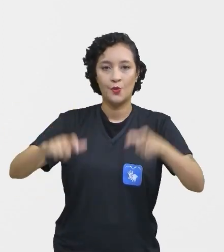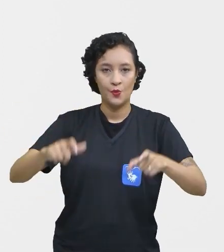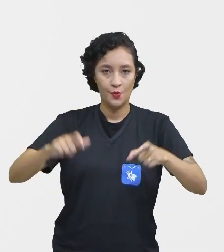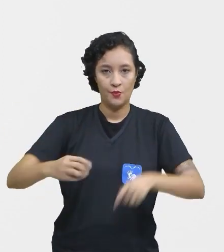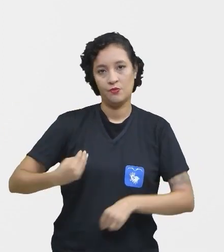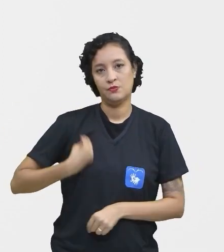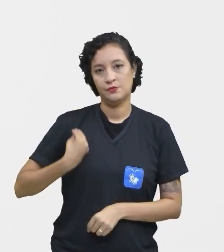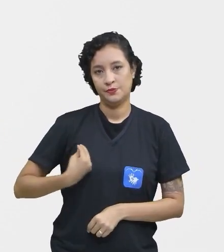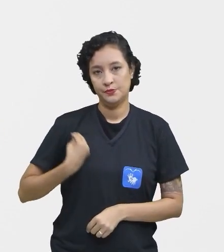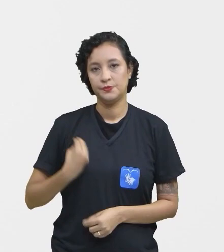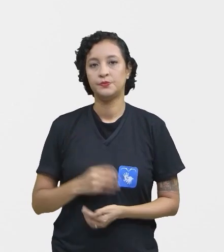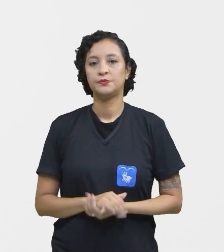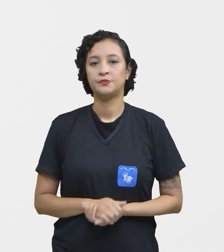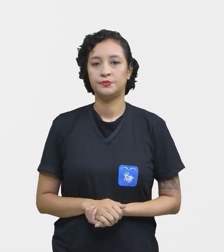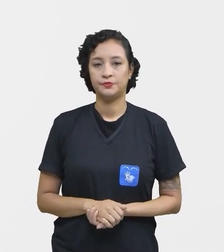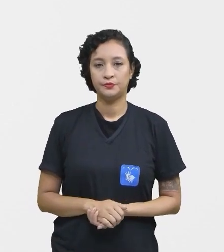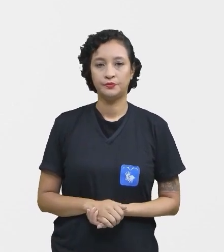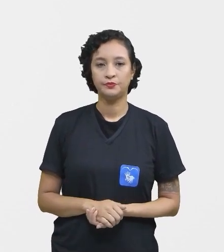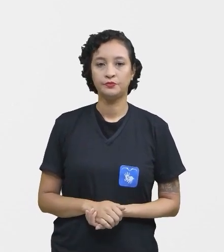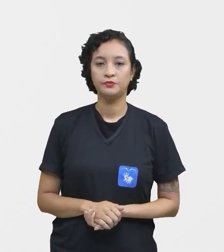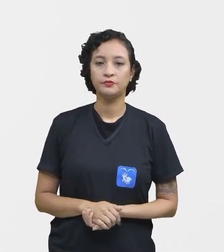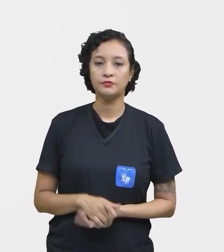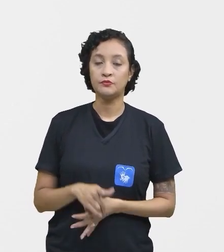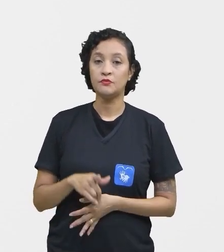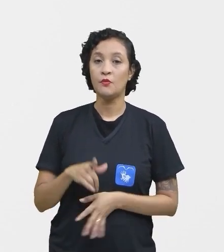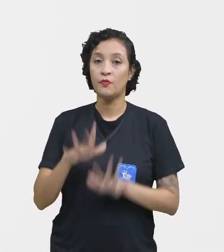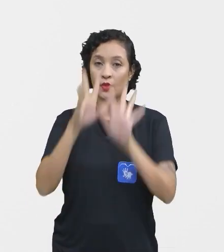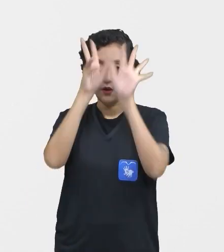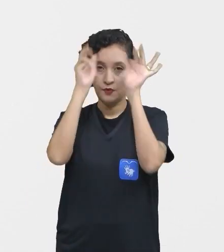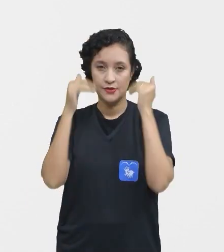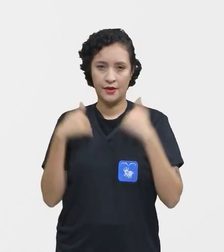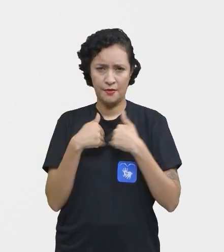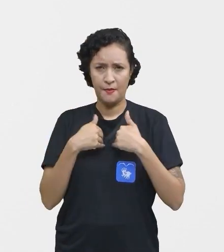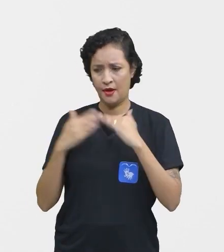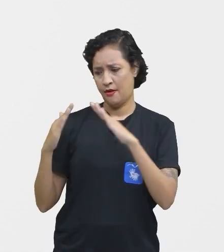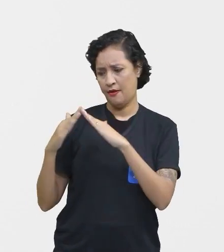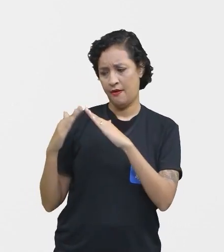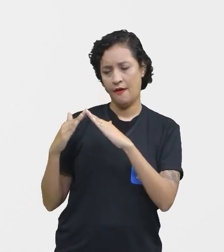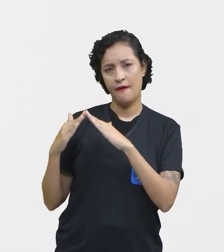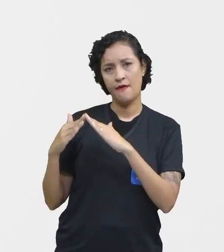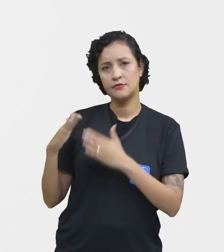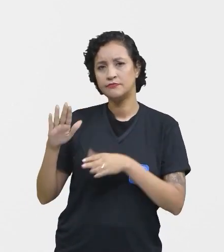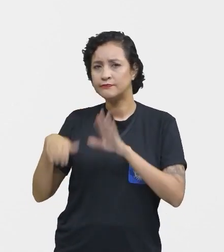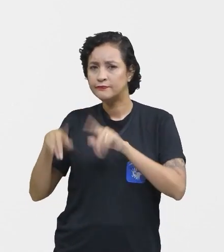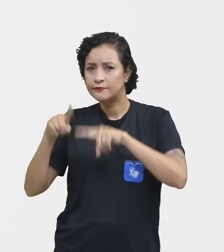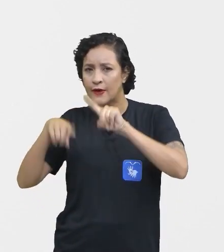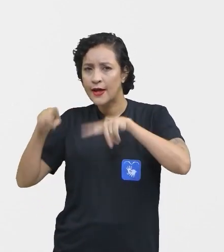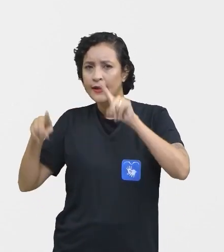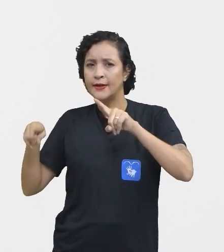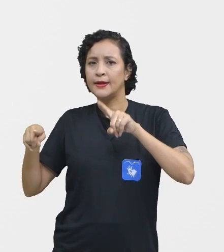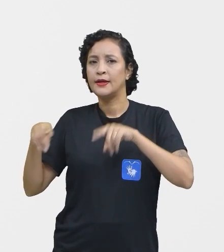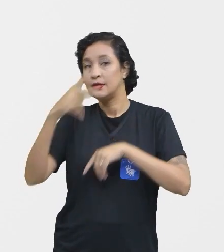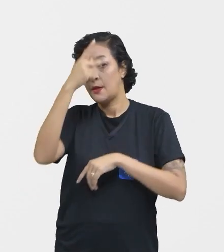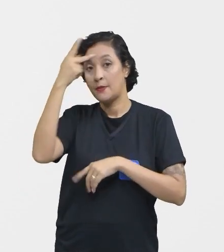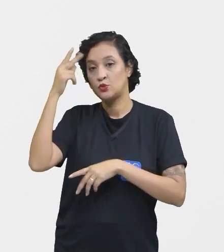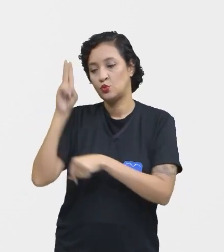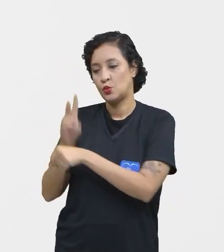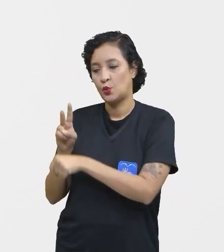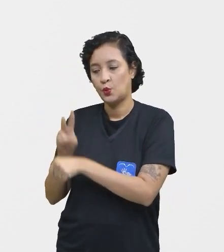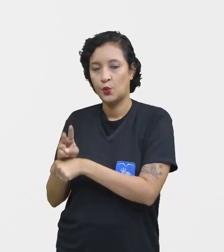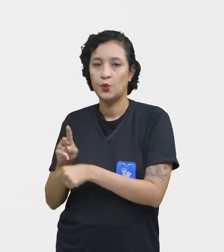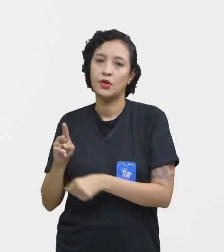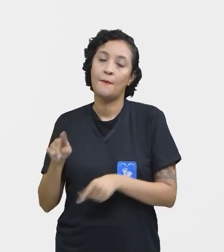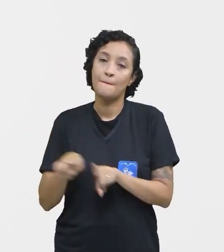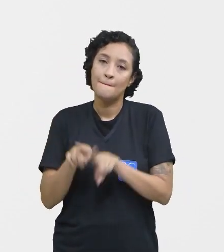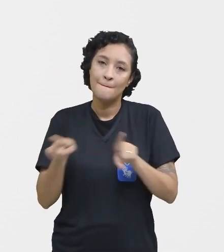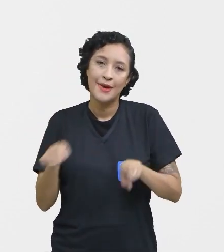animal. Os animais domésticos dependem do seu dono, mas os animais selvagens eles precisam caçar e se alimentar. Então, como